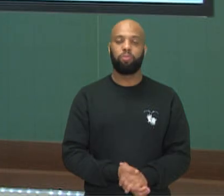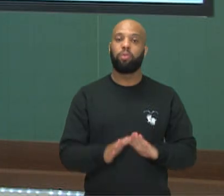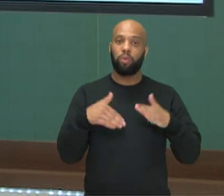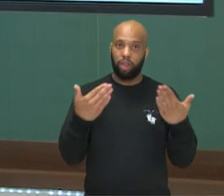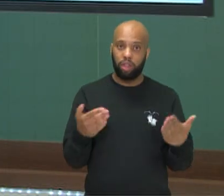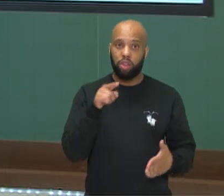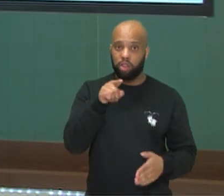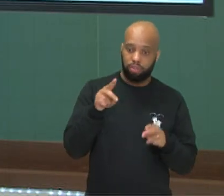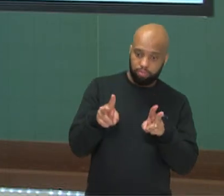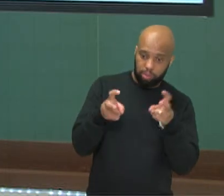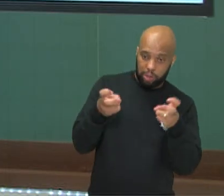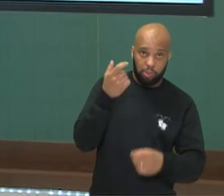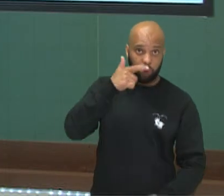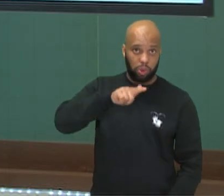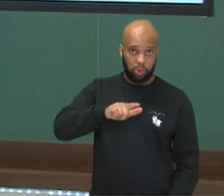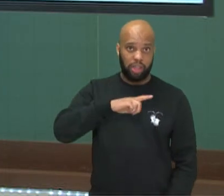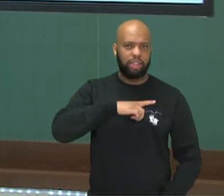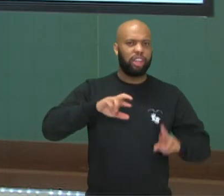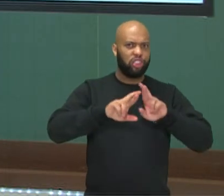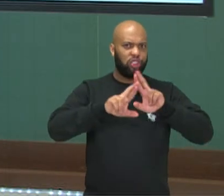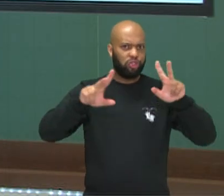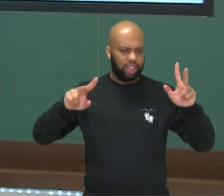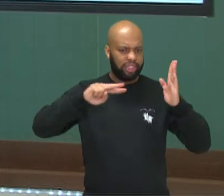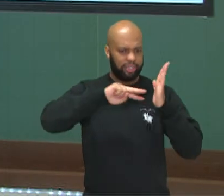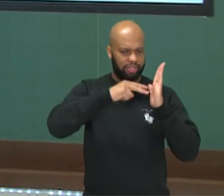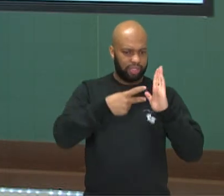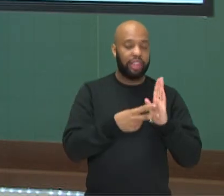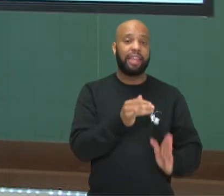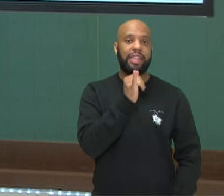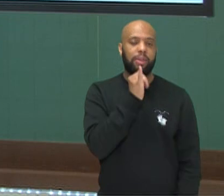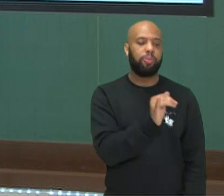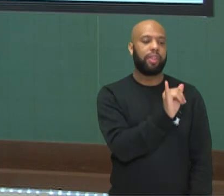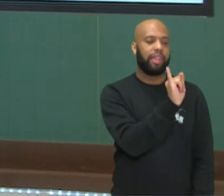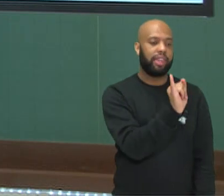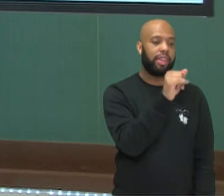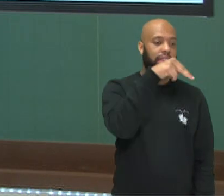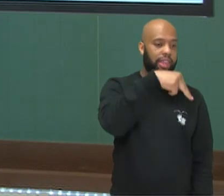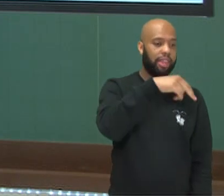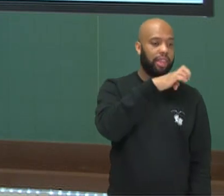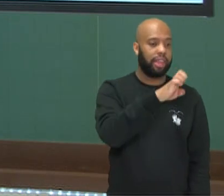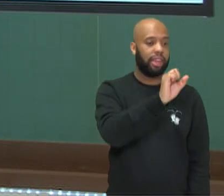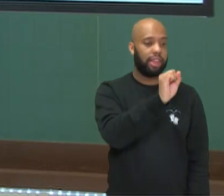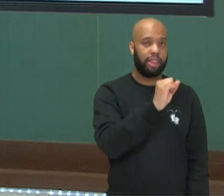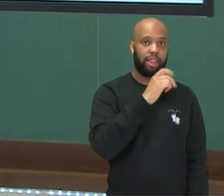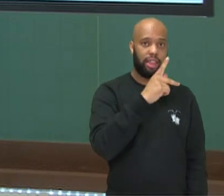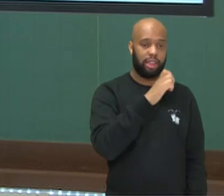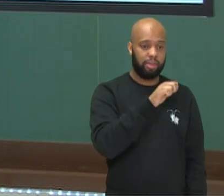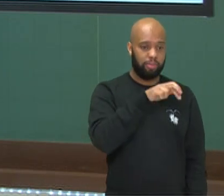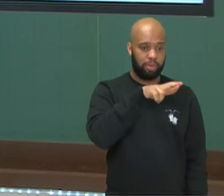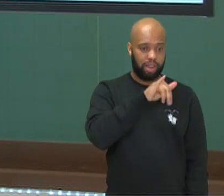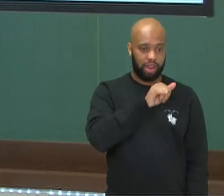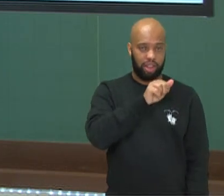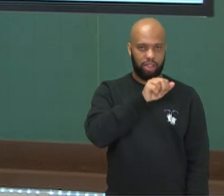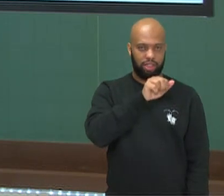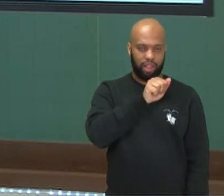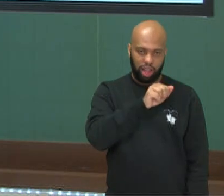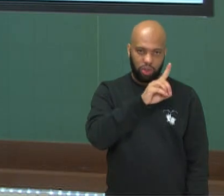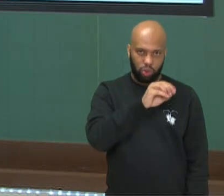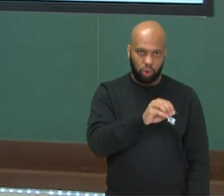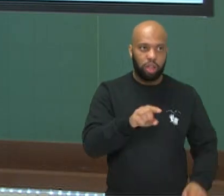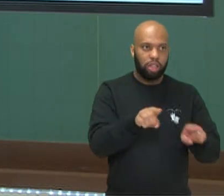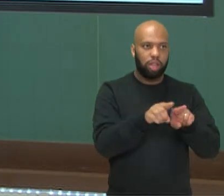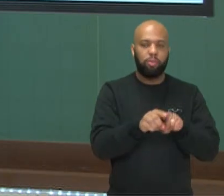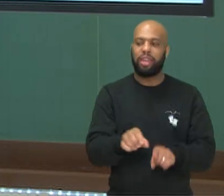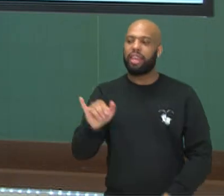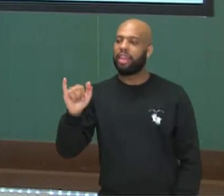Então, percebeu aqui a diferença de sentido de inesperado, onde é usado o prefixo in, e também